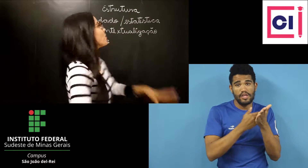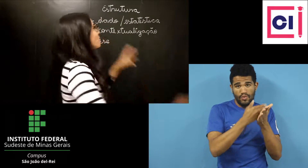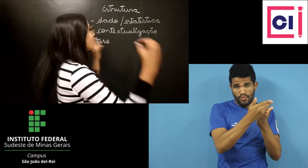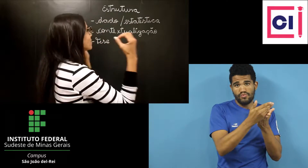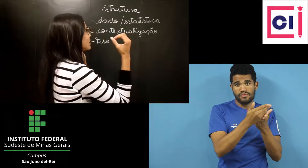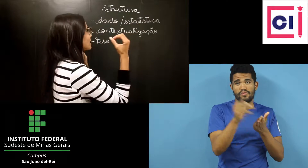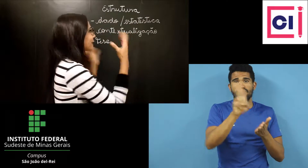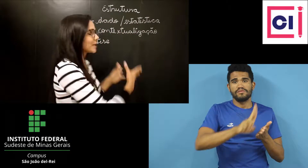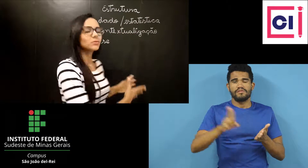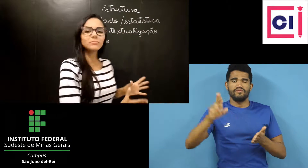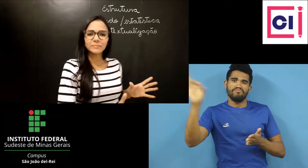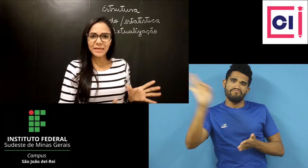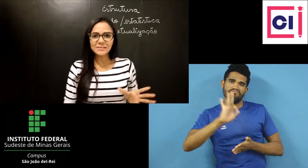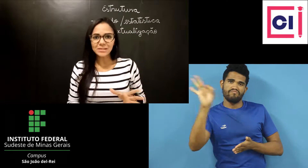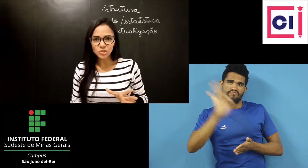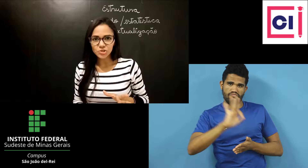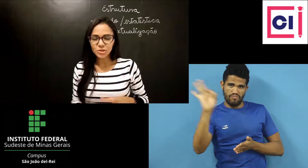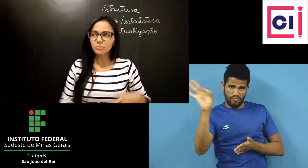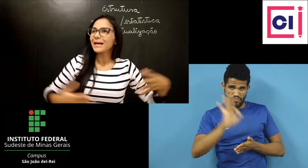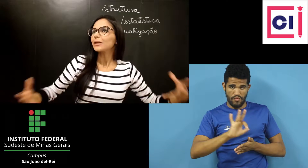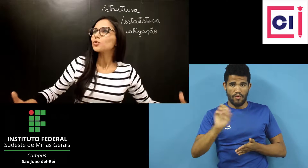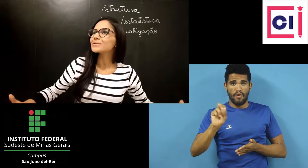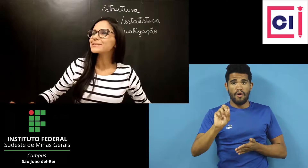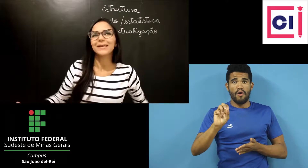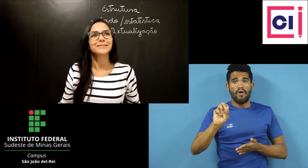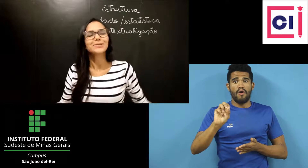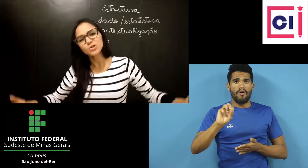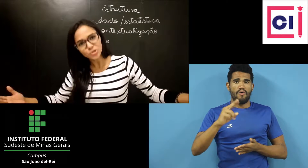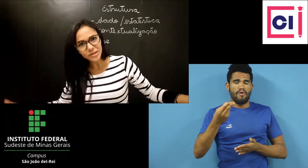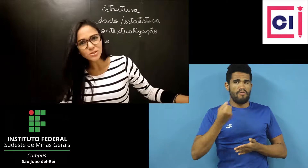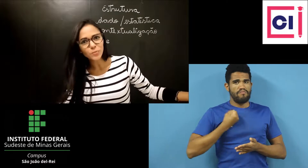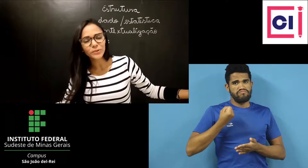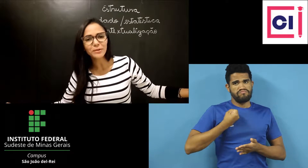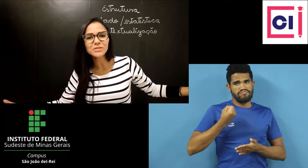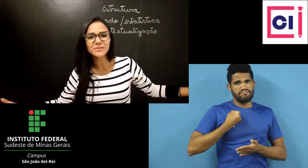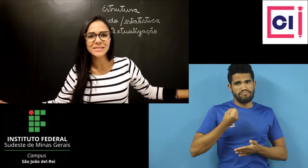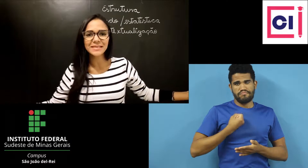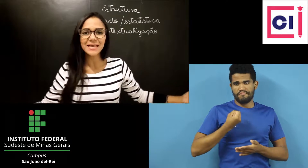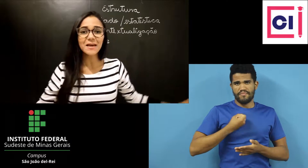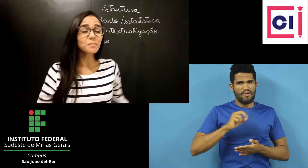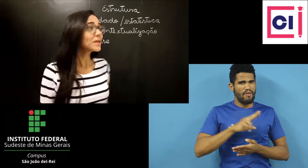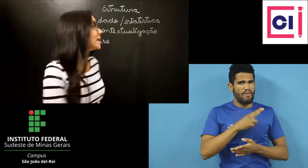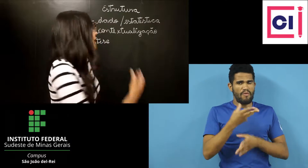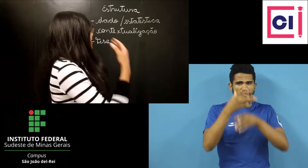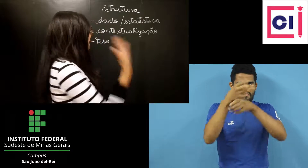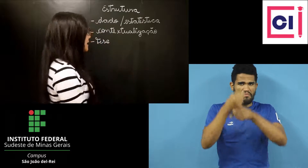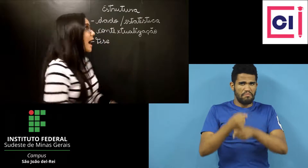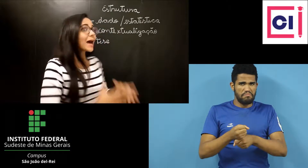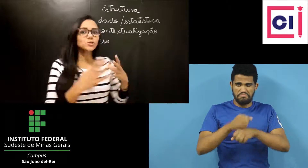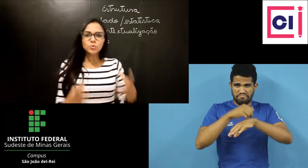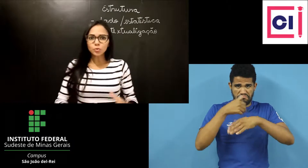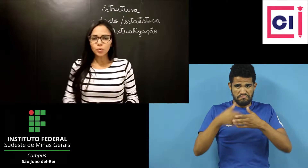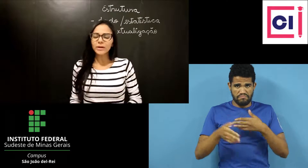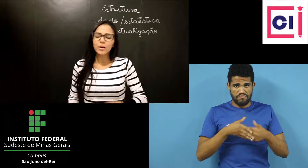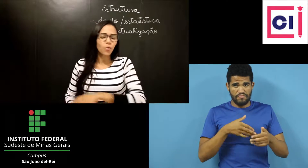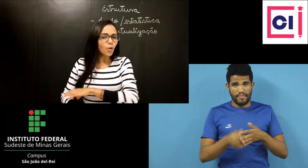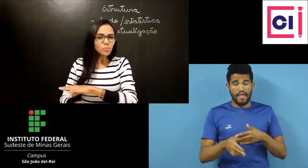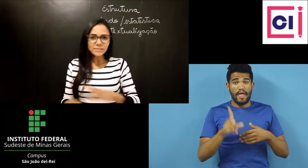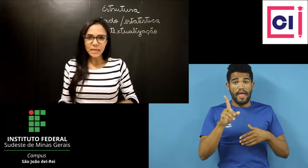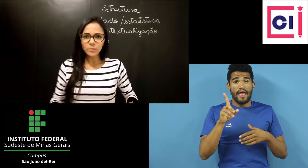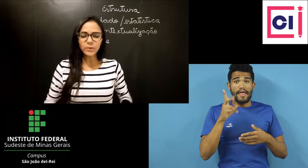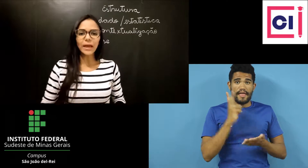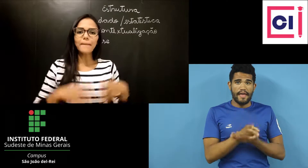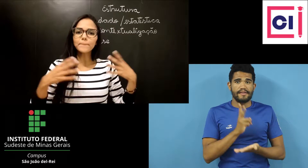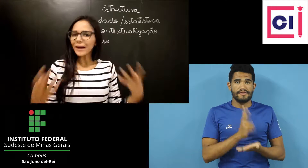com dado e estatística, ou dados e estatísticas, no plural, se você quiser. E a estrutura,